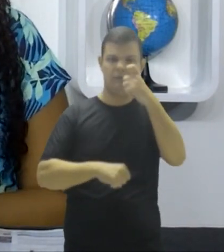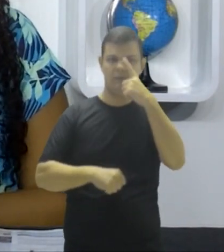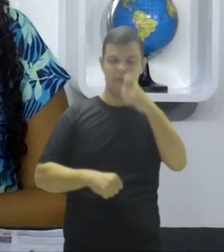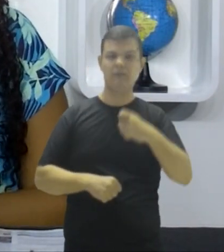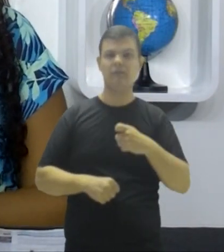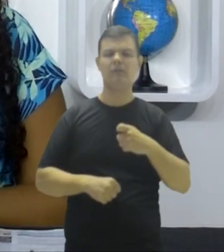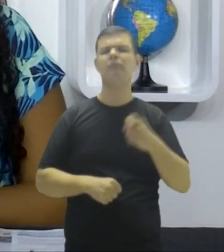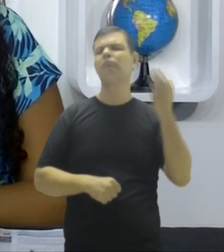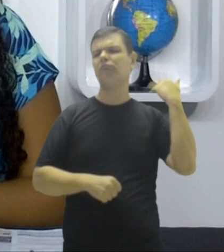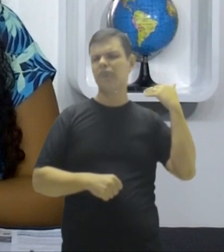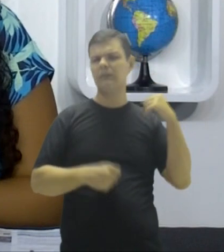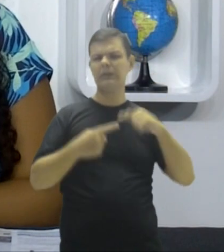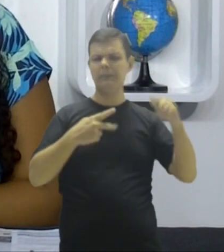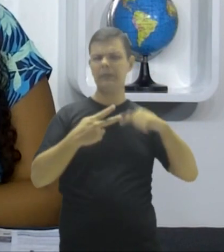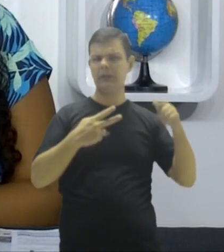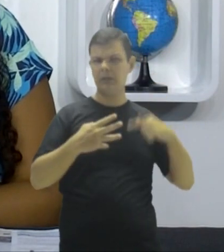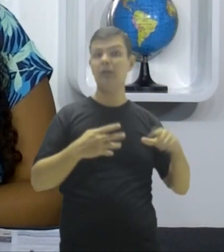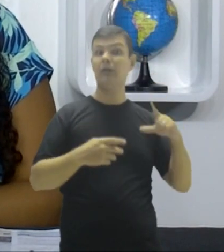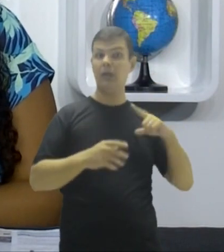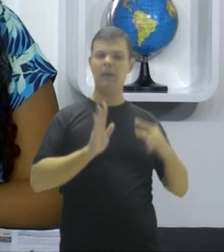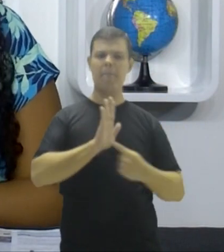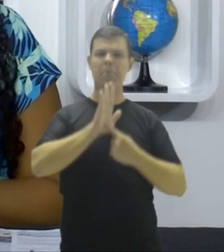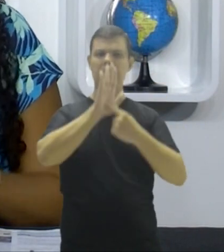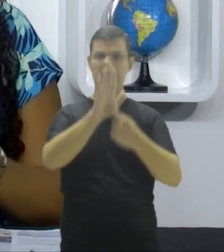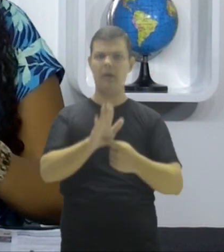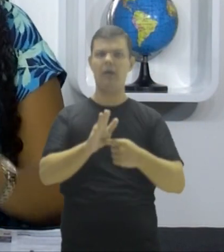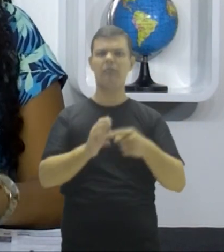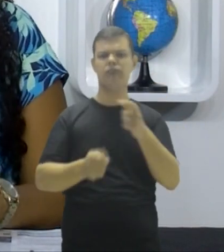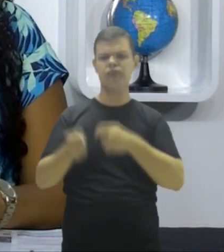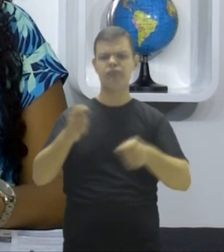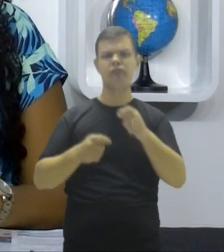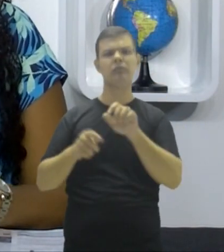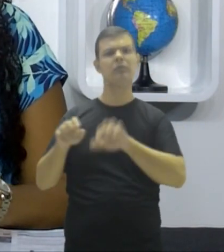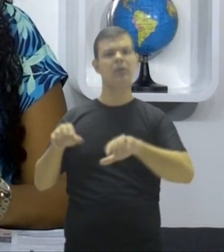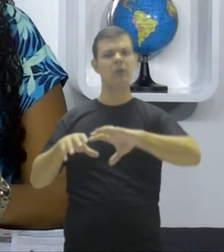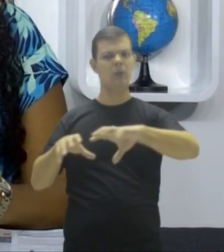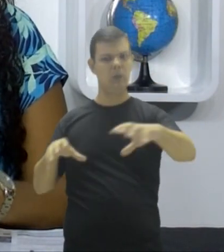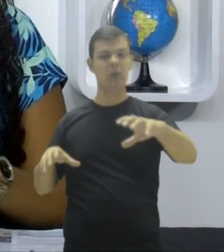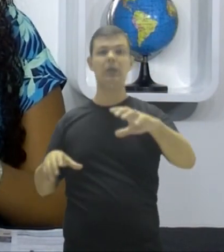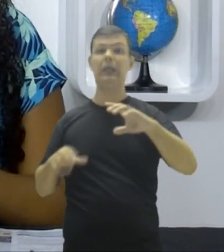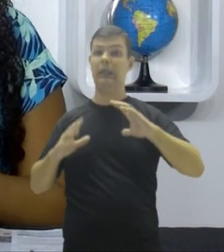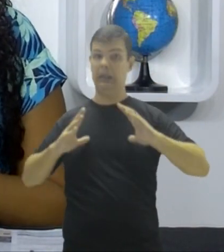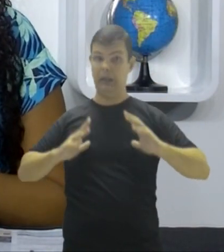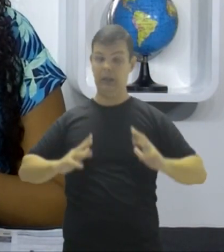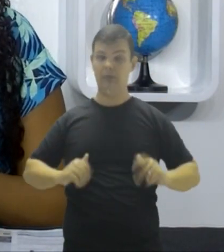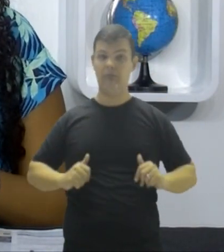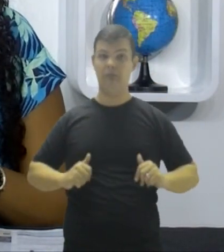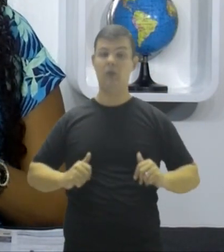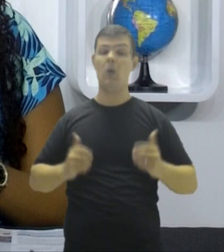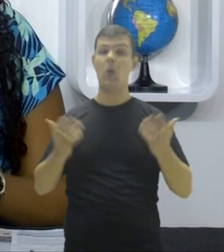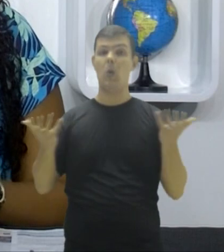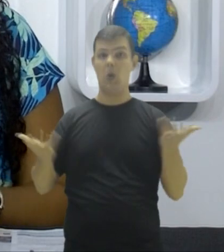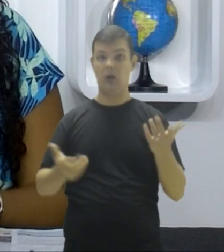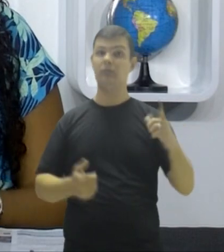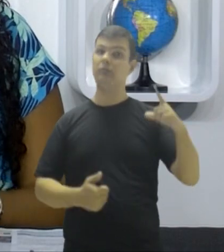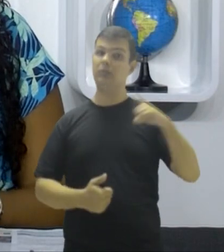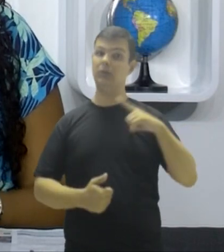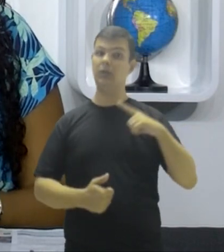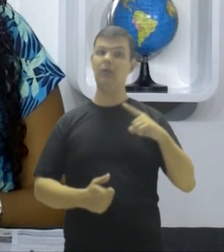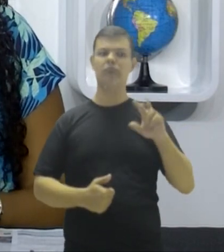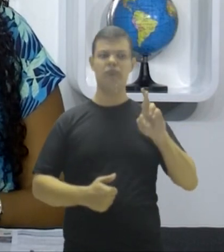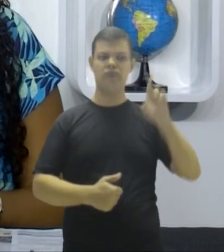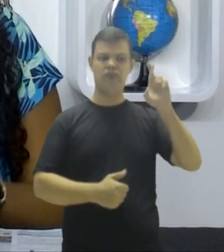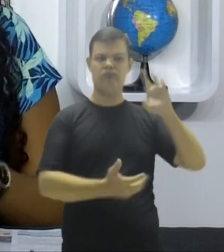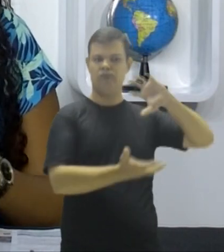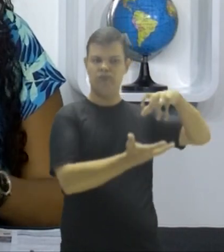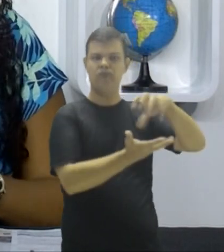semanas saiu aqui no Brasil o Marco do Saneamento Básico, ou seja, o saneamento hoje é executado pelos